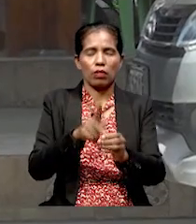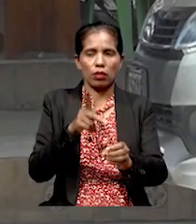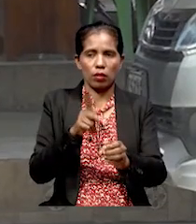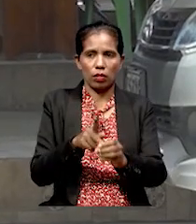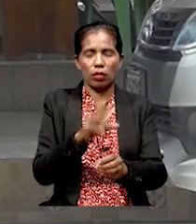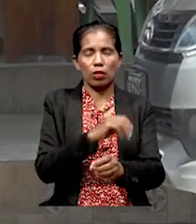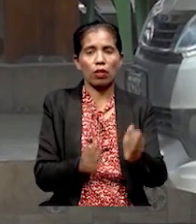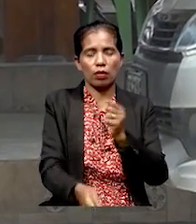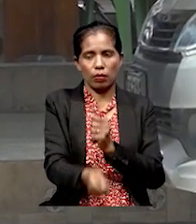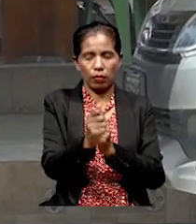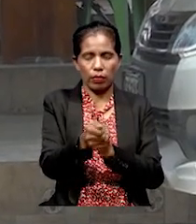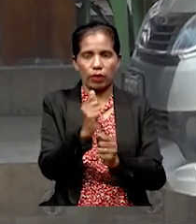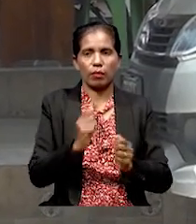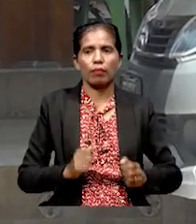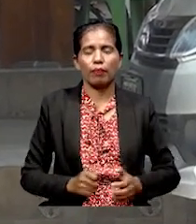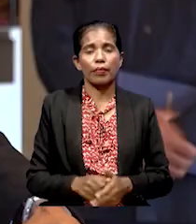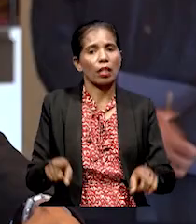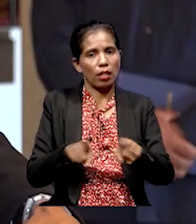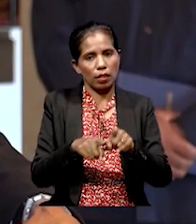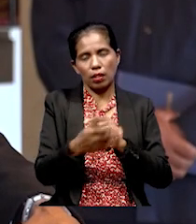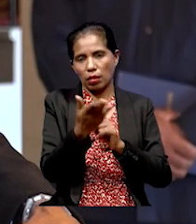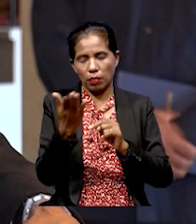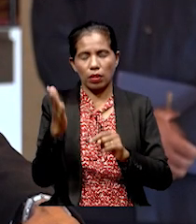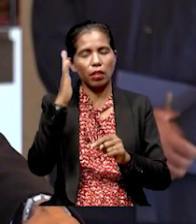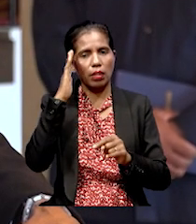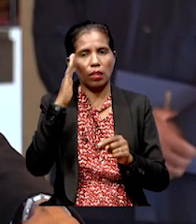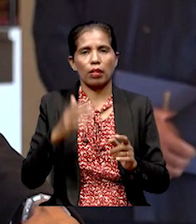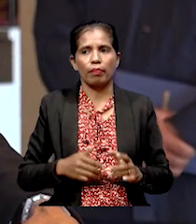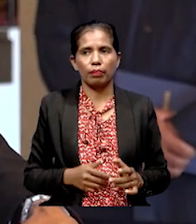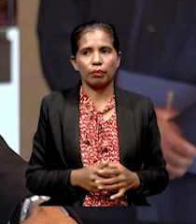no pescas. Ano se estou a dizer até